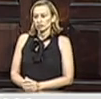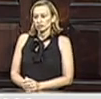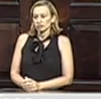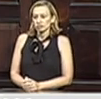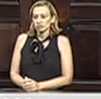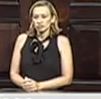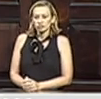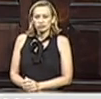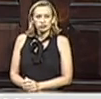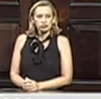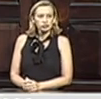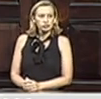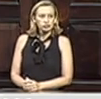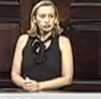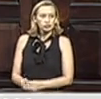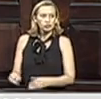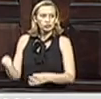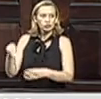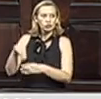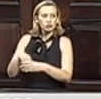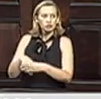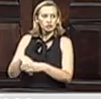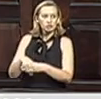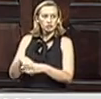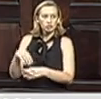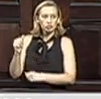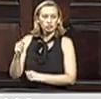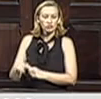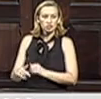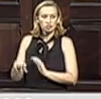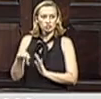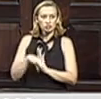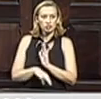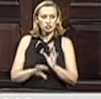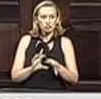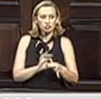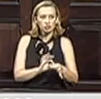Estamos votando pedido de destaque, aprovação à emenda número 13.